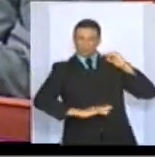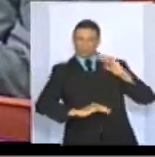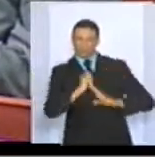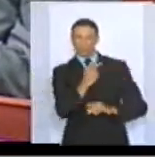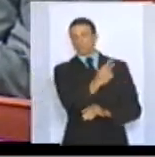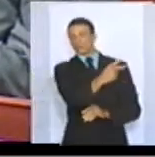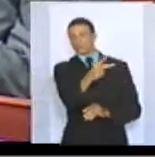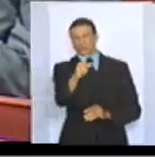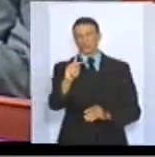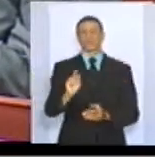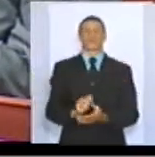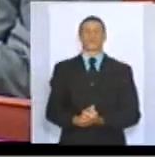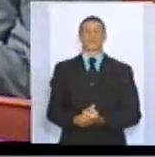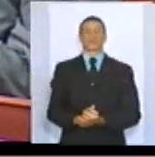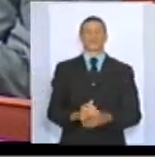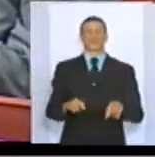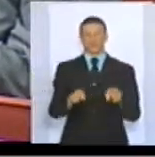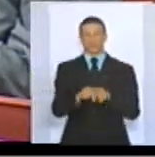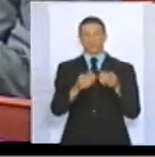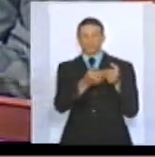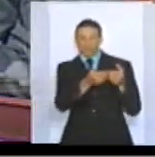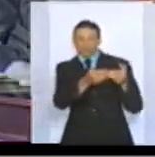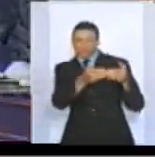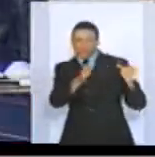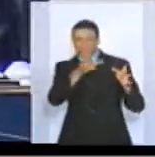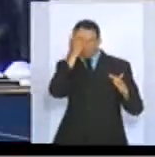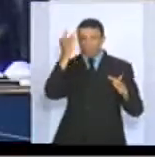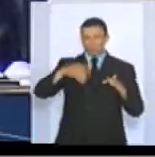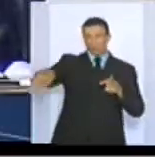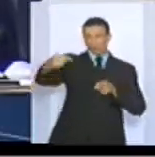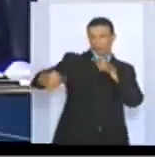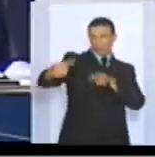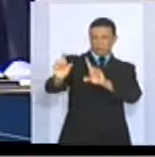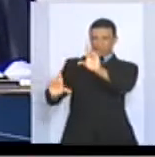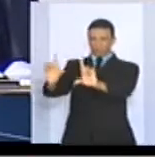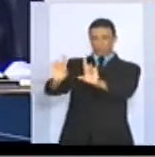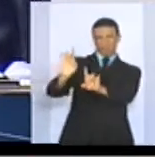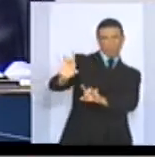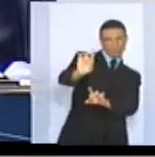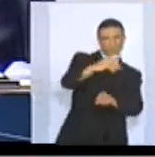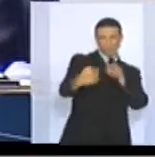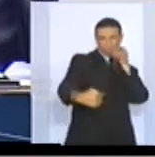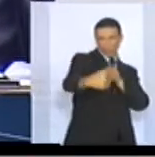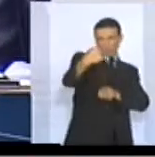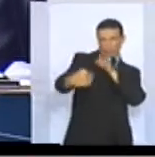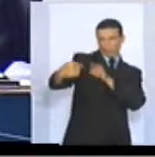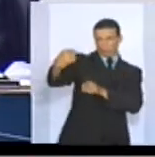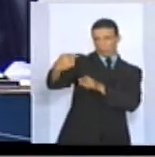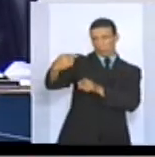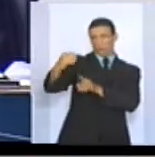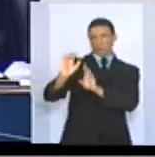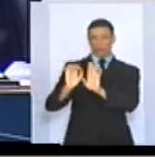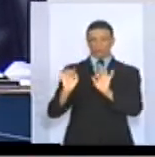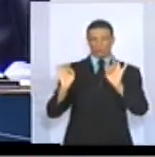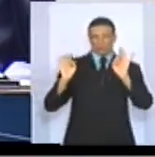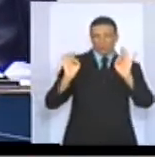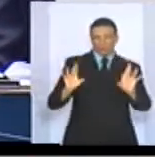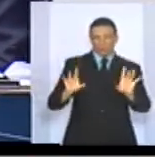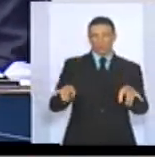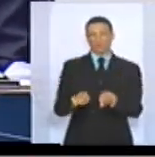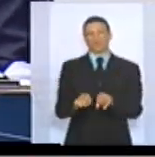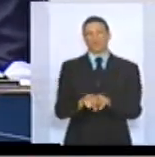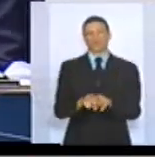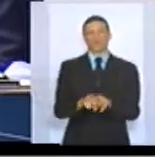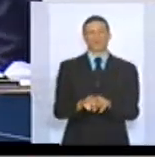plataformas, o grau de abertura da concorrência, os impactos econômicos das restrições à